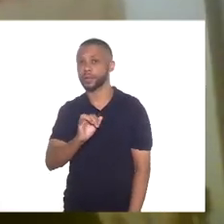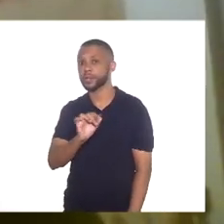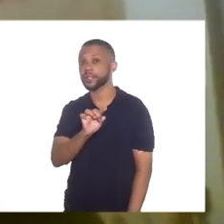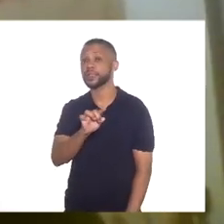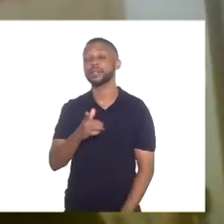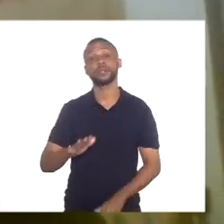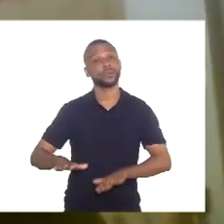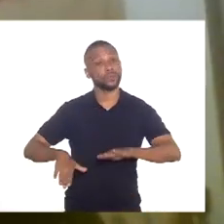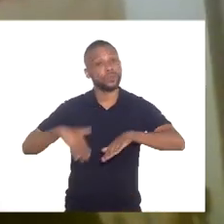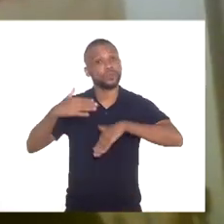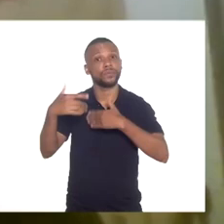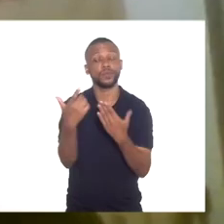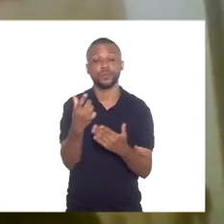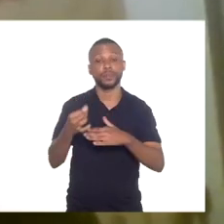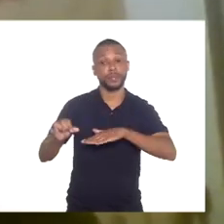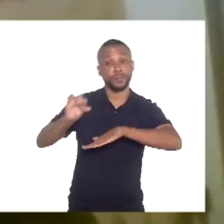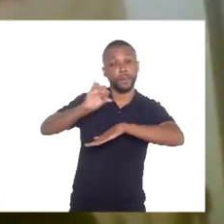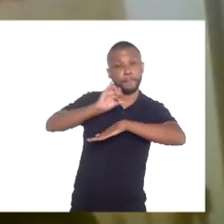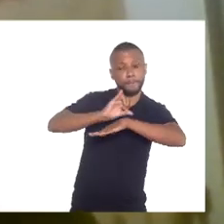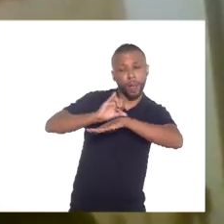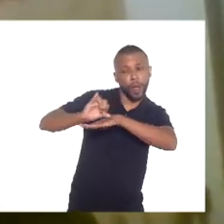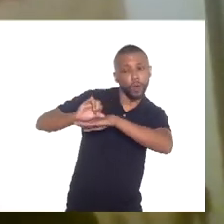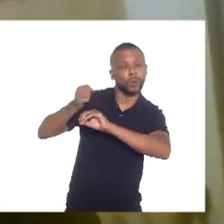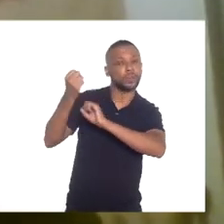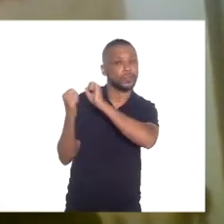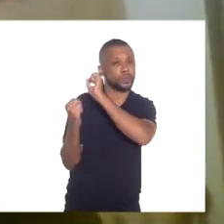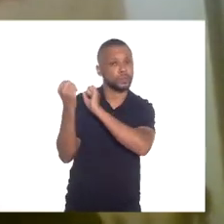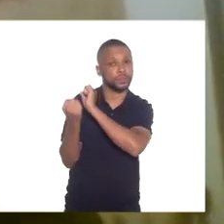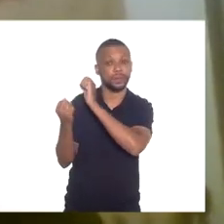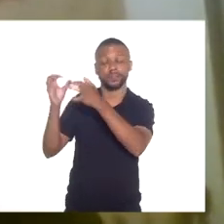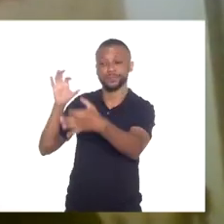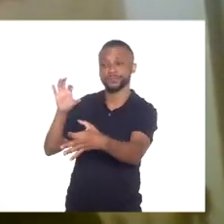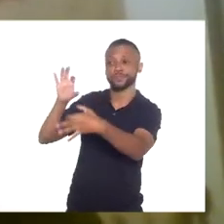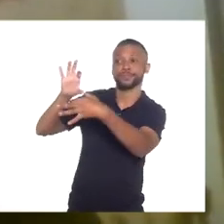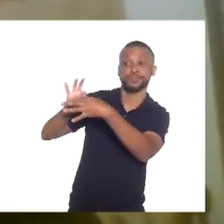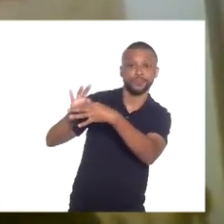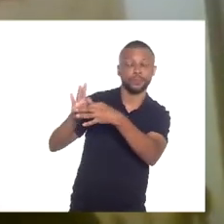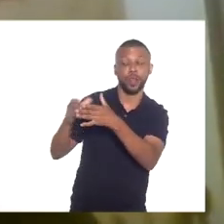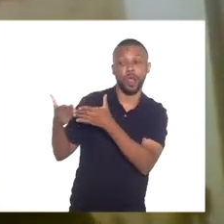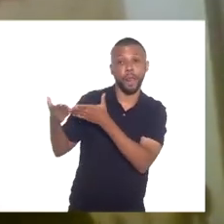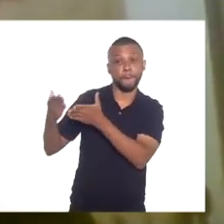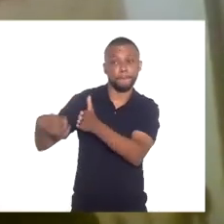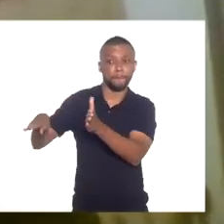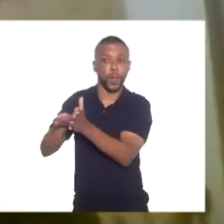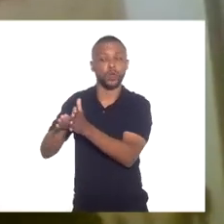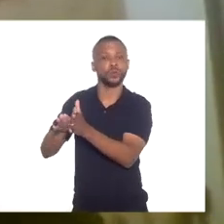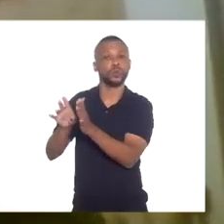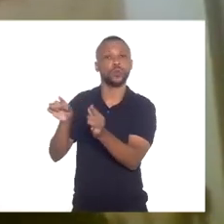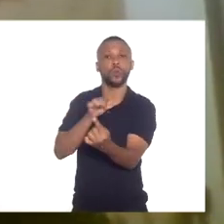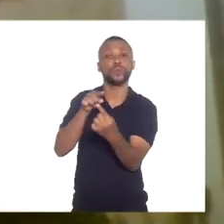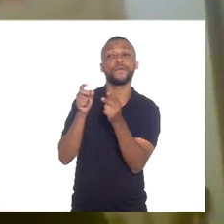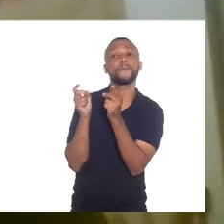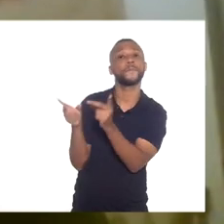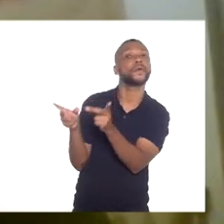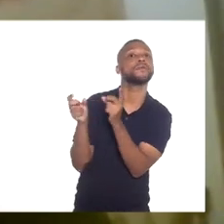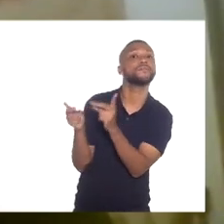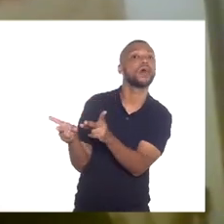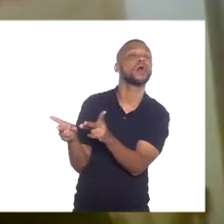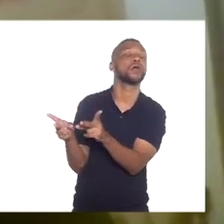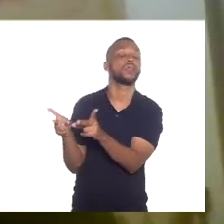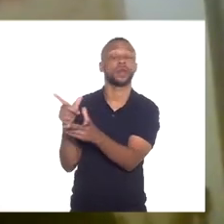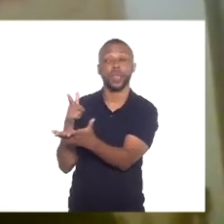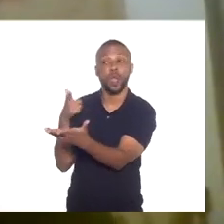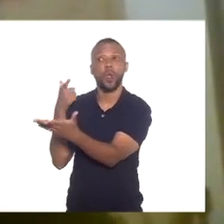industriais, tem necessariamente que estar associados a portos de exportação, né? Exportação e